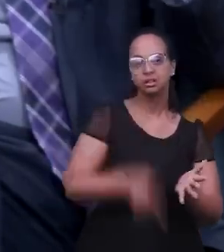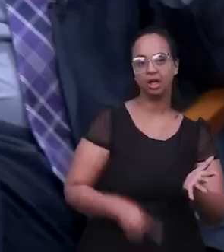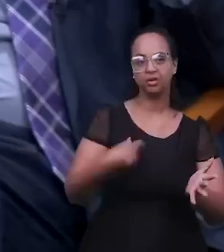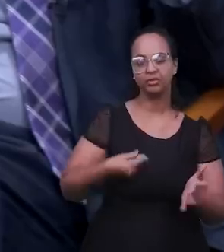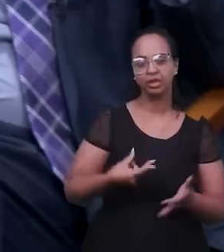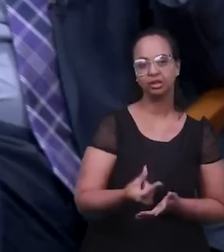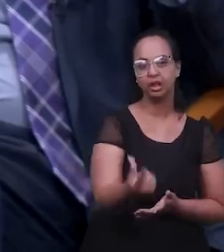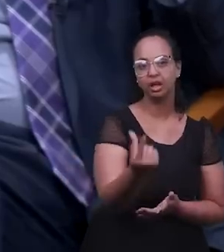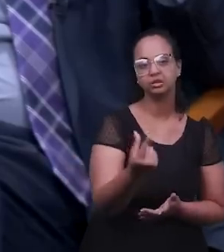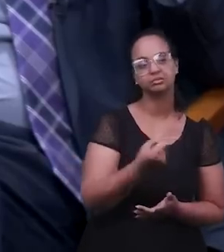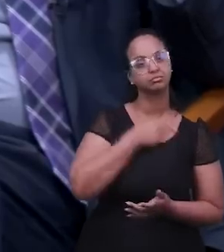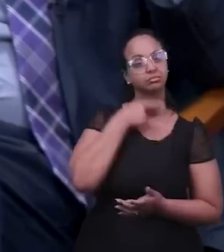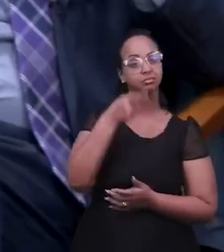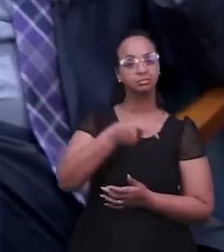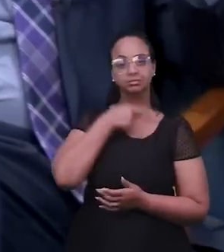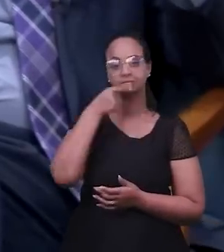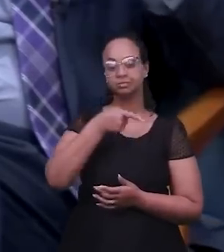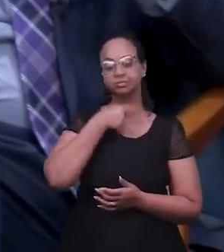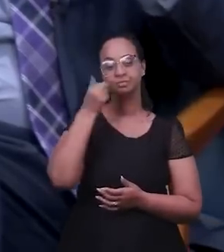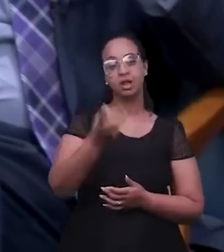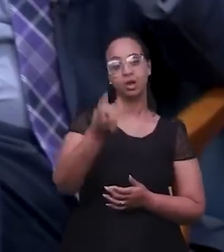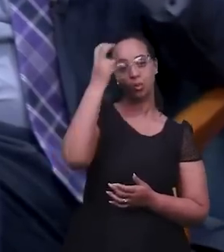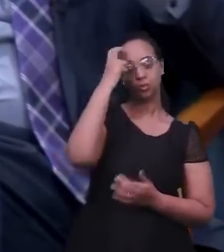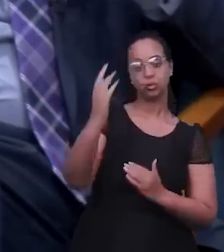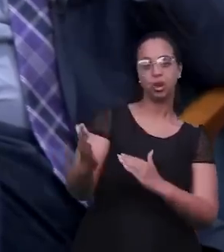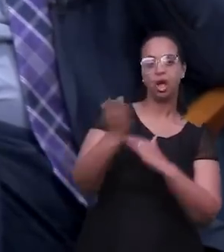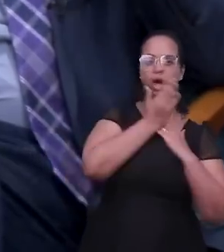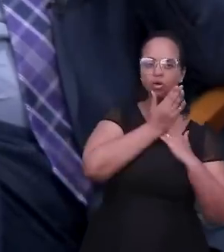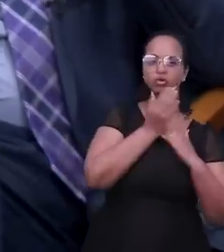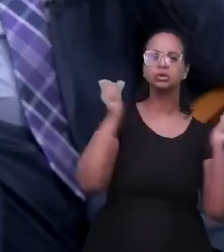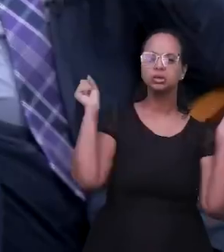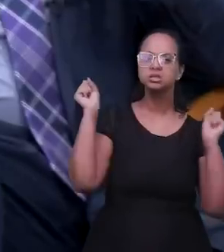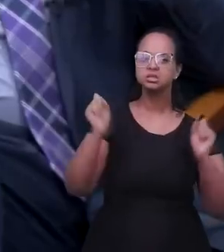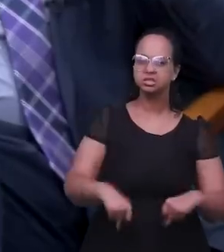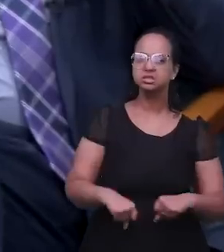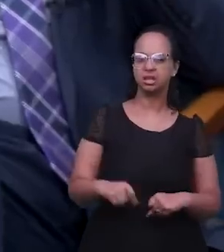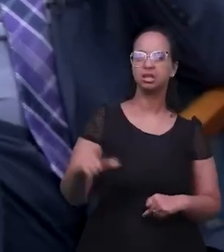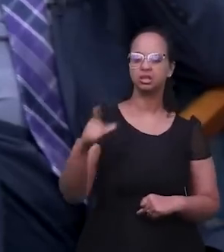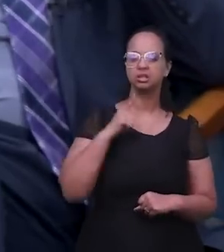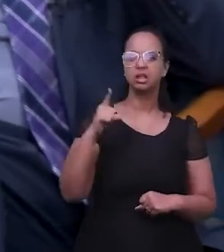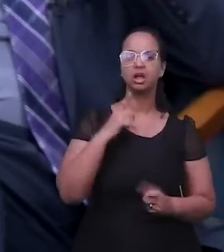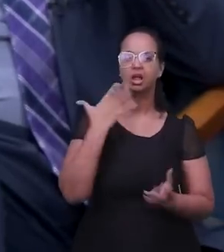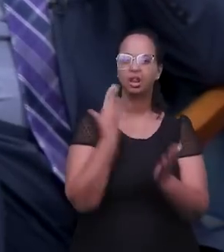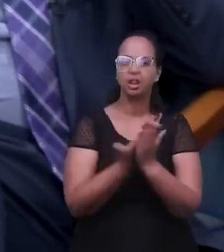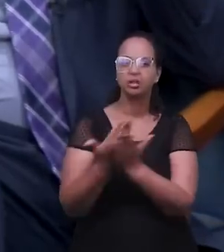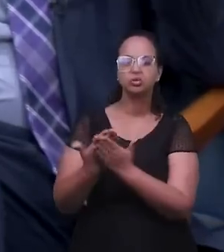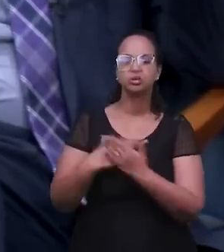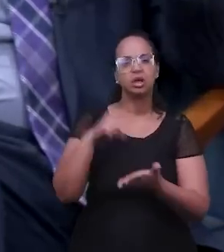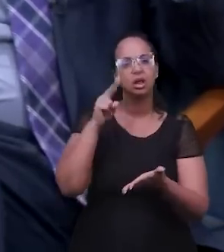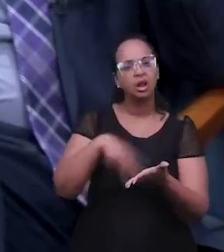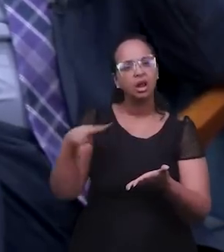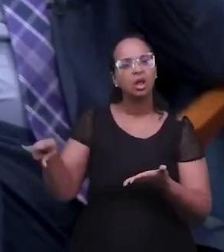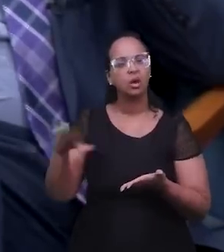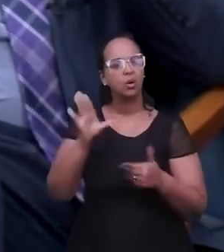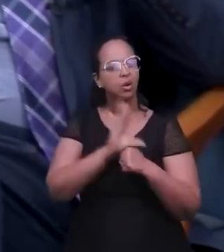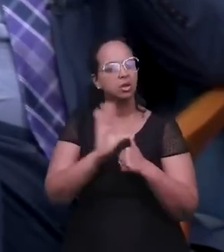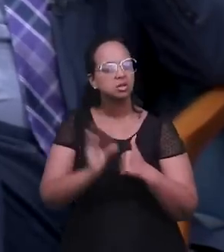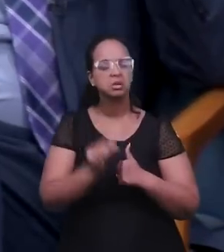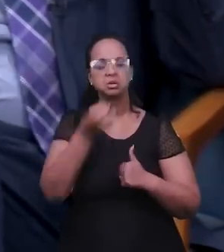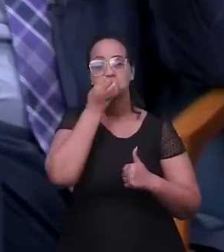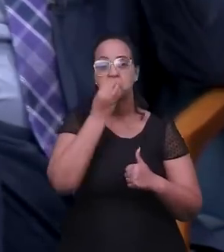não é vital. Não é ela que vai dar a vida, ela pode ajudar. A cultura pode ajudar. Você ler alguma